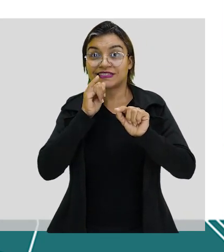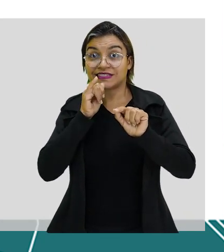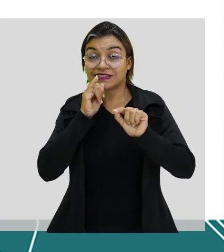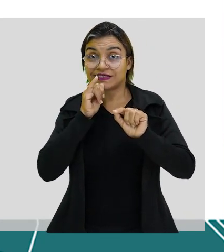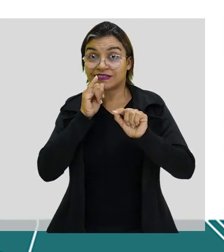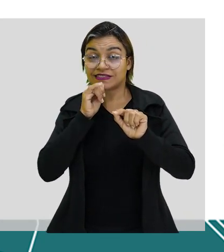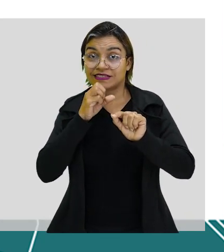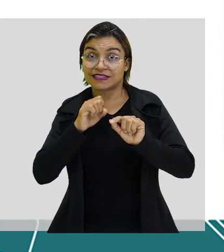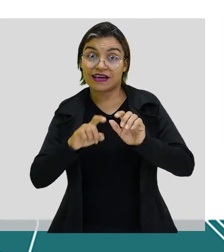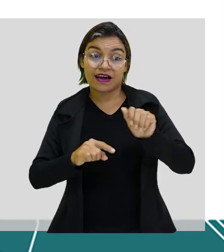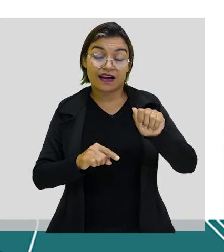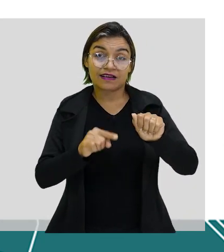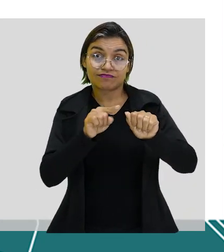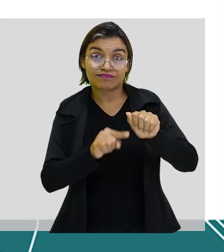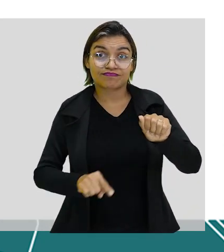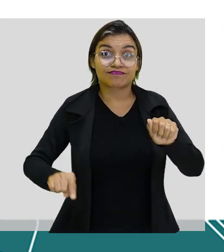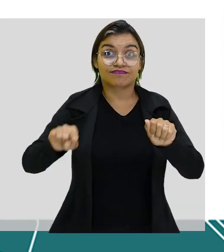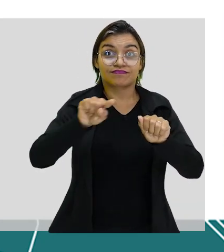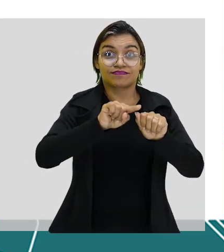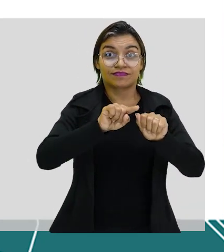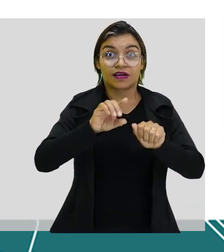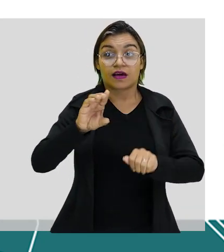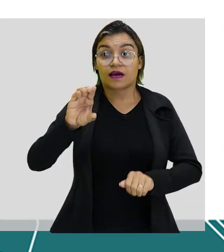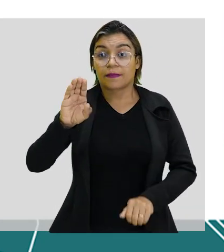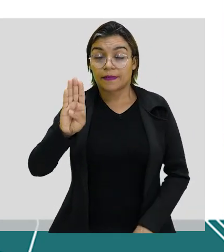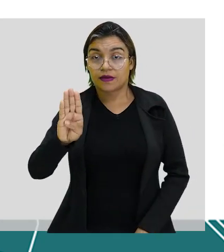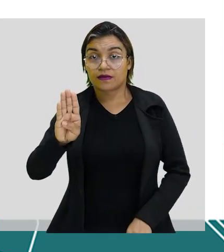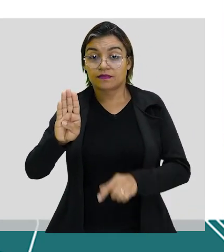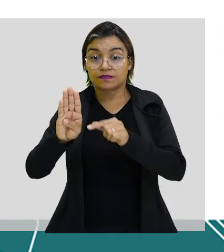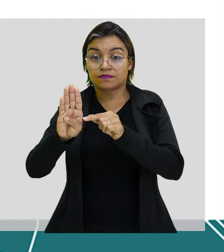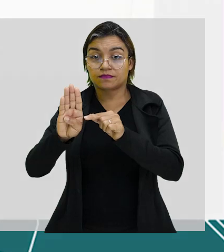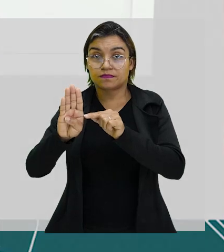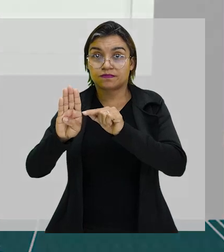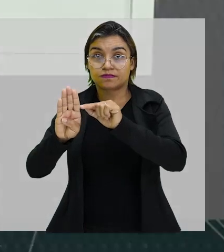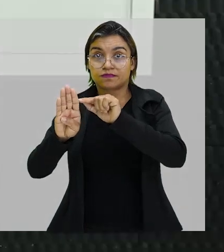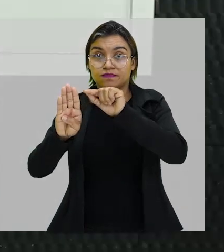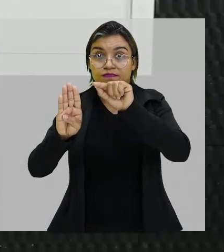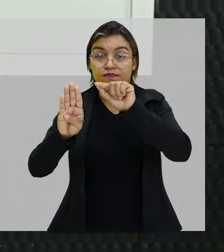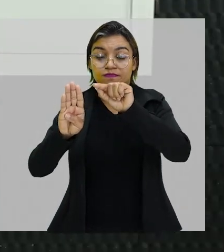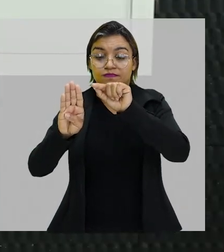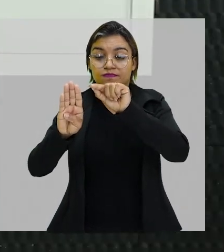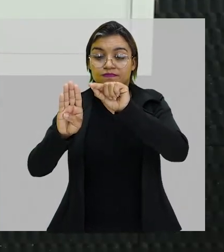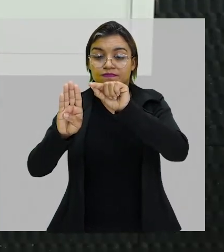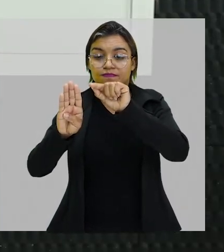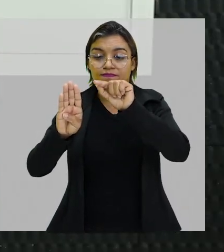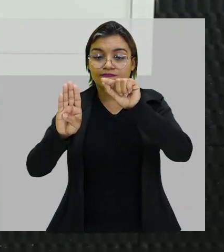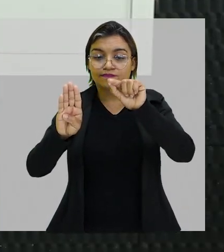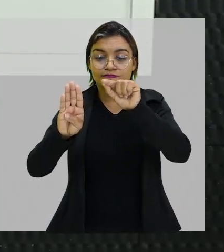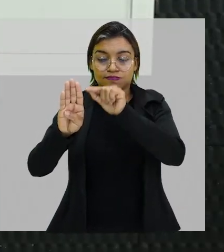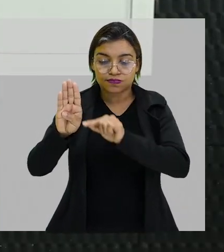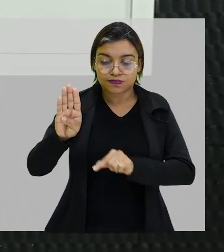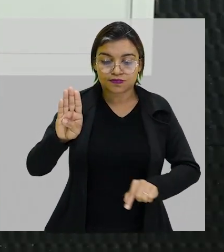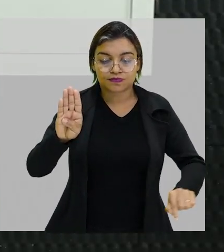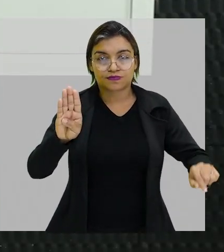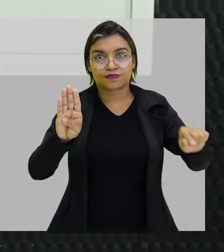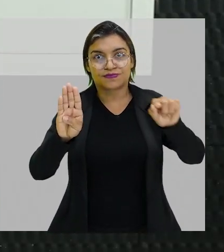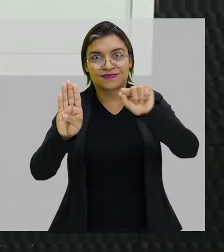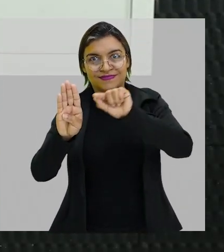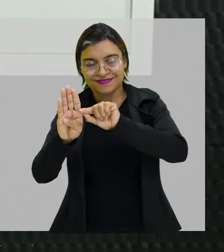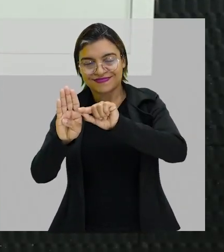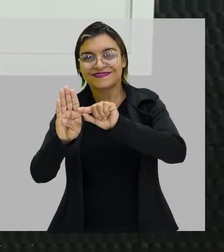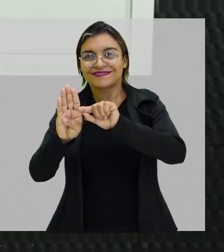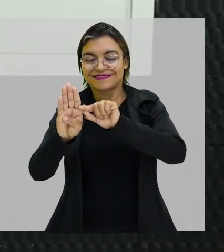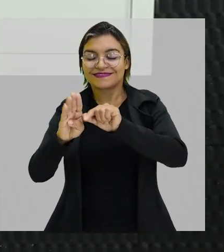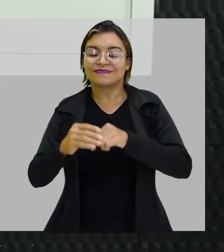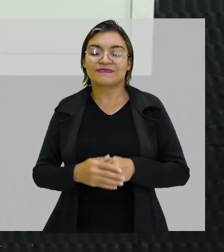sentido anti-horário, ligado em B, sentido horário. Se a gente for ver nas alternativas, a gente não tem essa alternativa, né? Perceba o seguinte, quando a gente